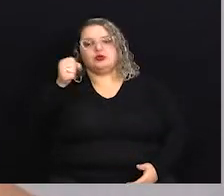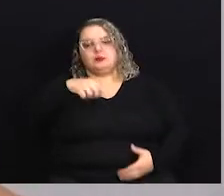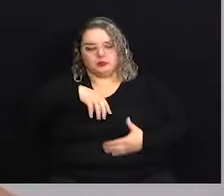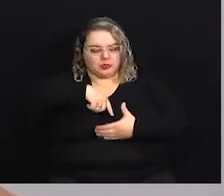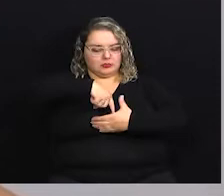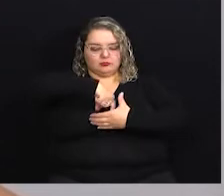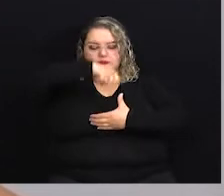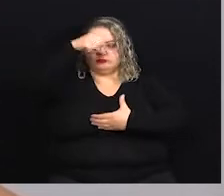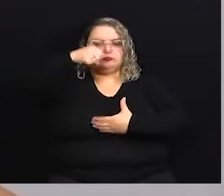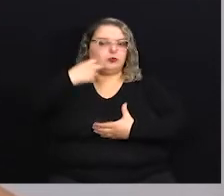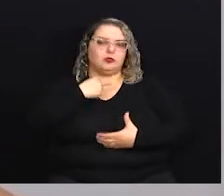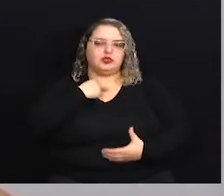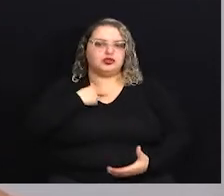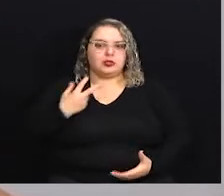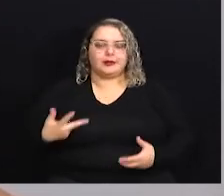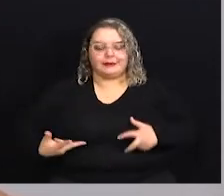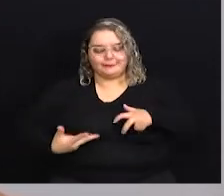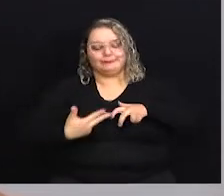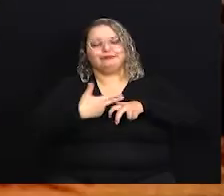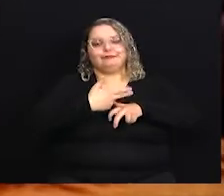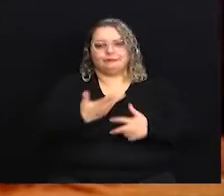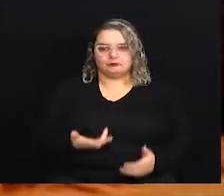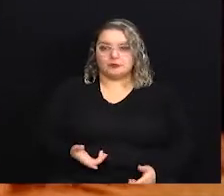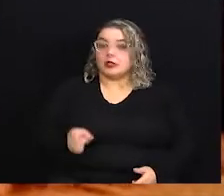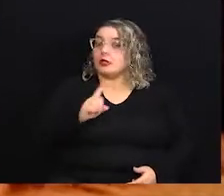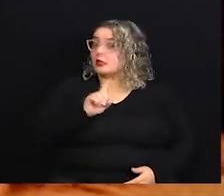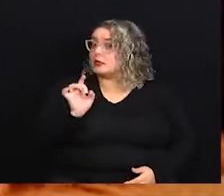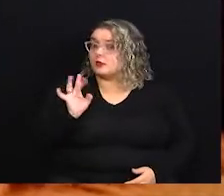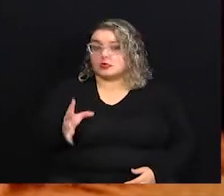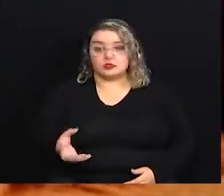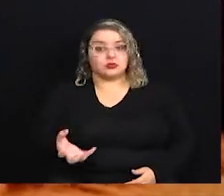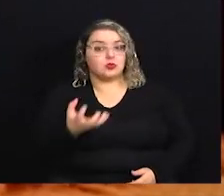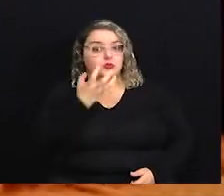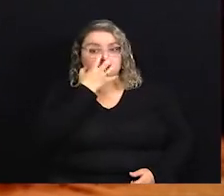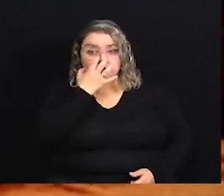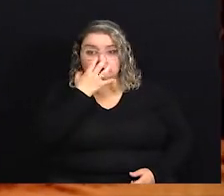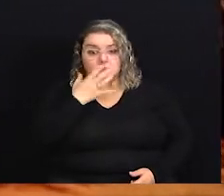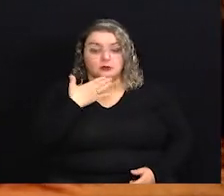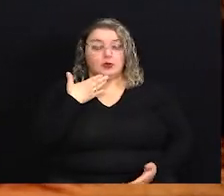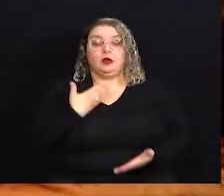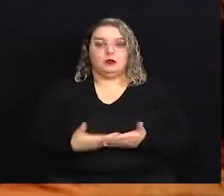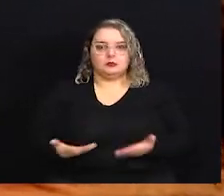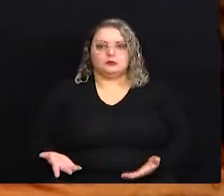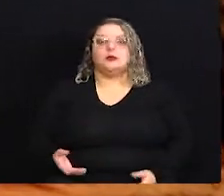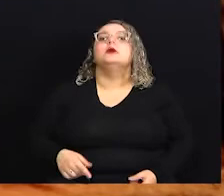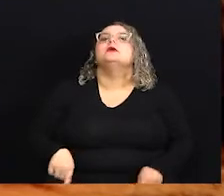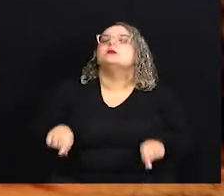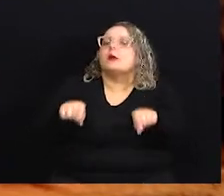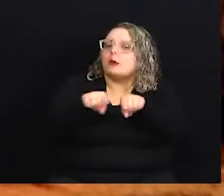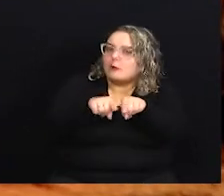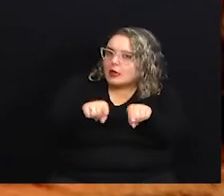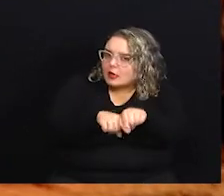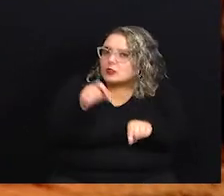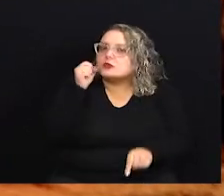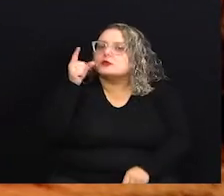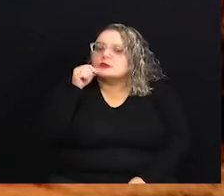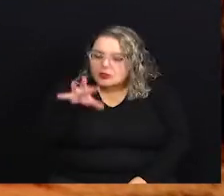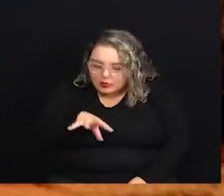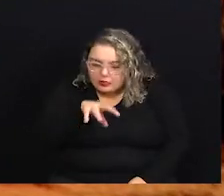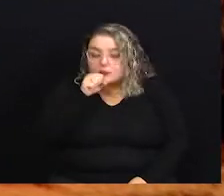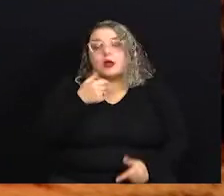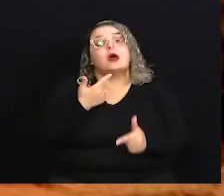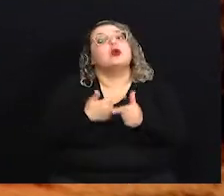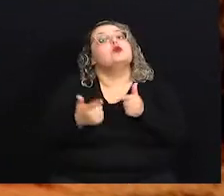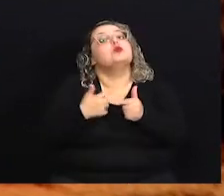não era mais possível retirar pela endoscopia. E não pense que só os cães dão este tipo de susto nos tutores. Sim, os